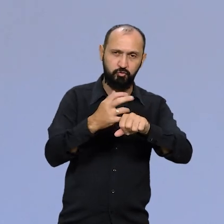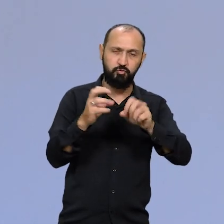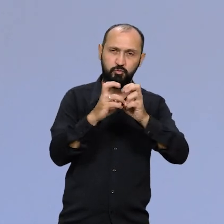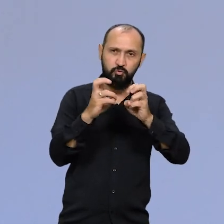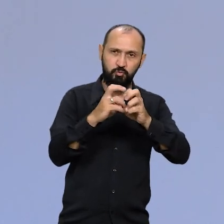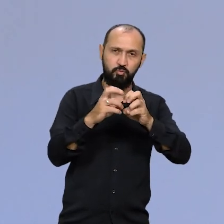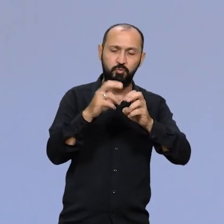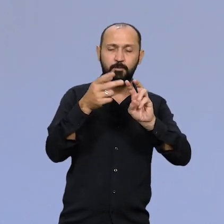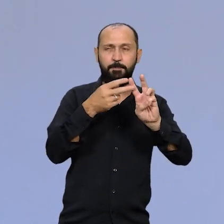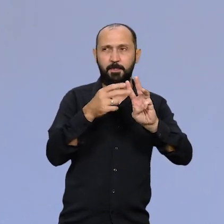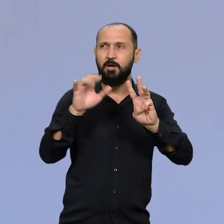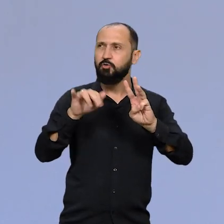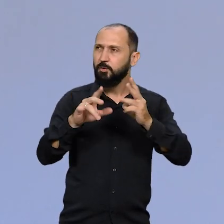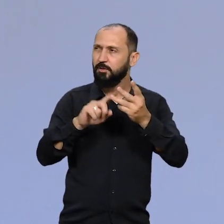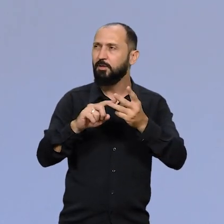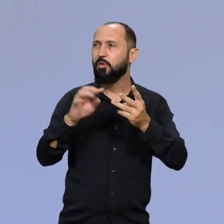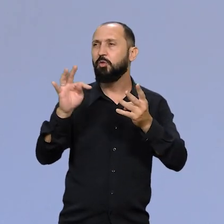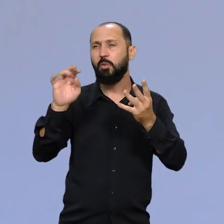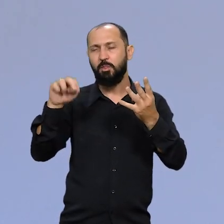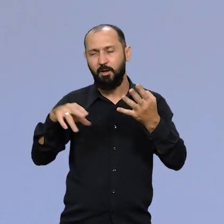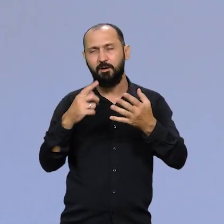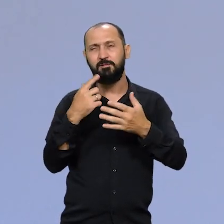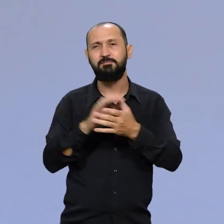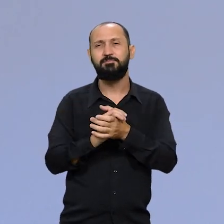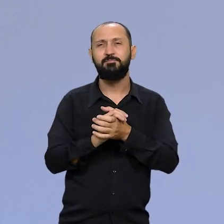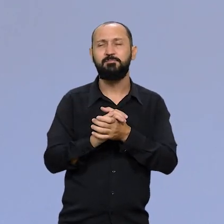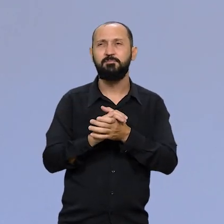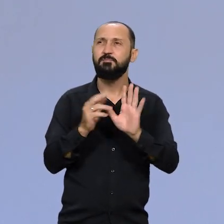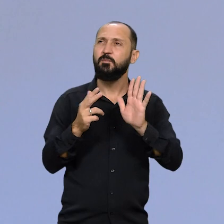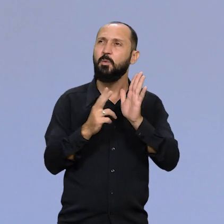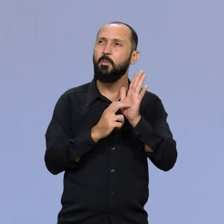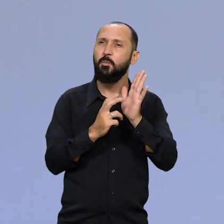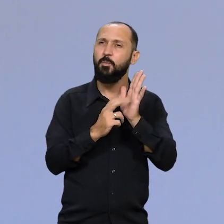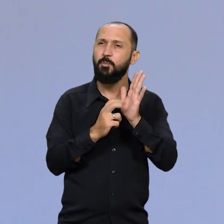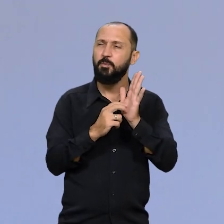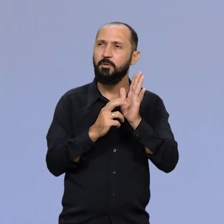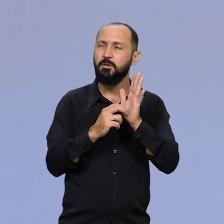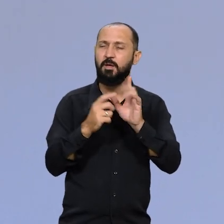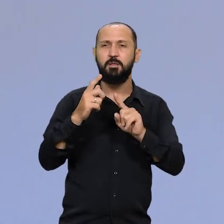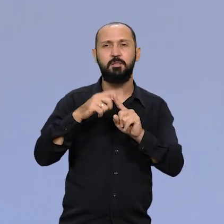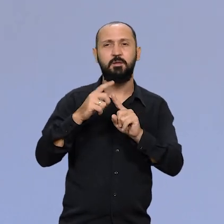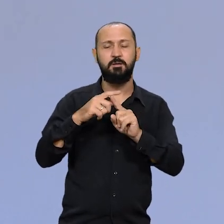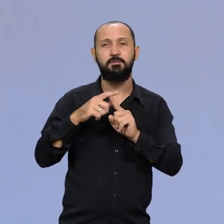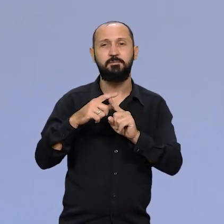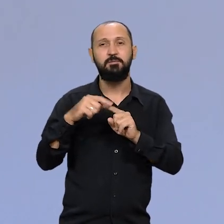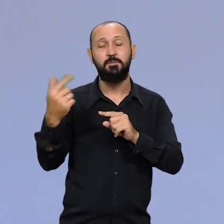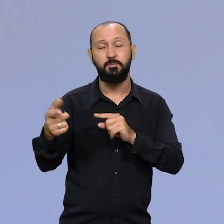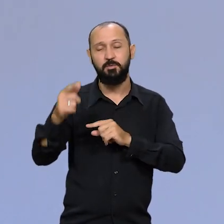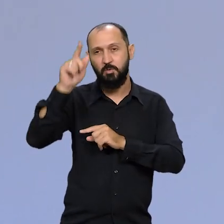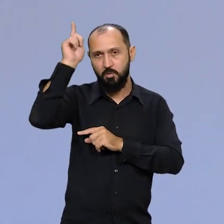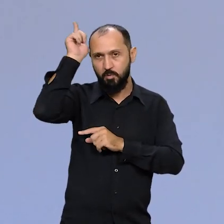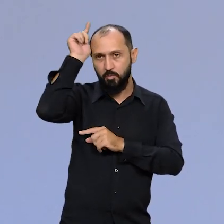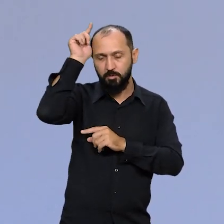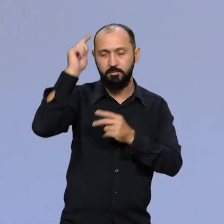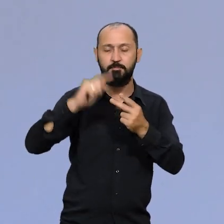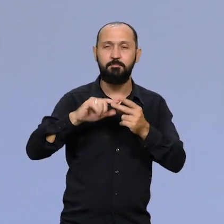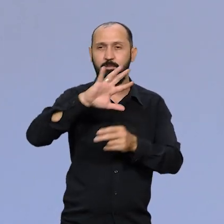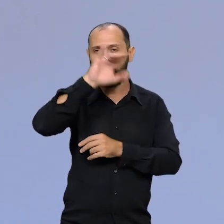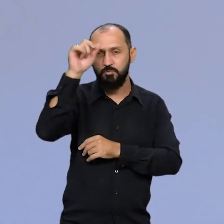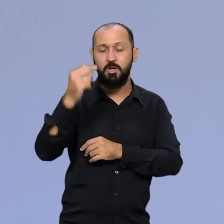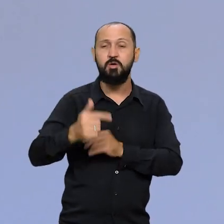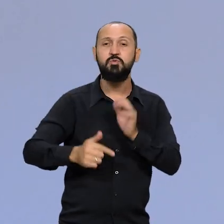2002, salvo engano, 98, entre 98 e 2002, a FUNAI começou a